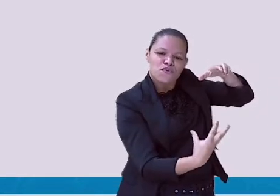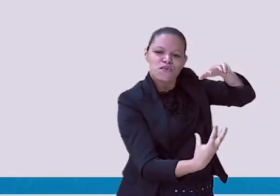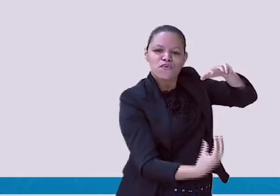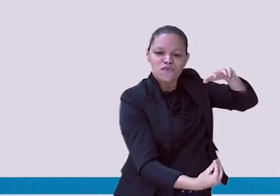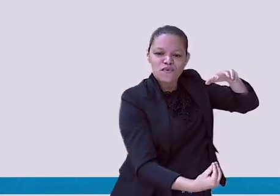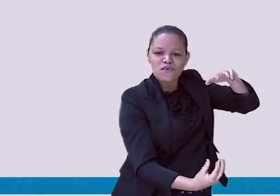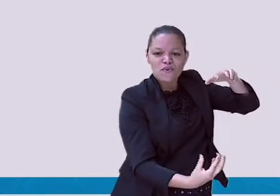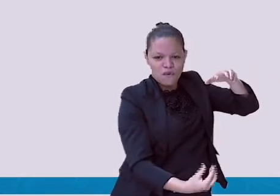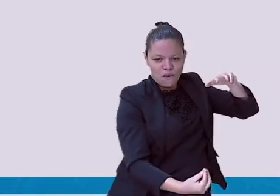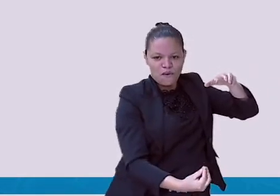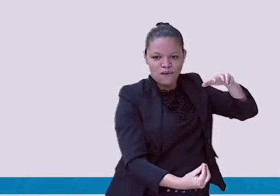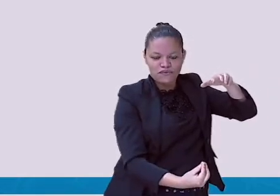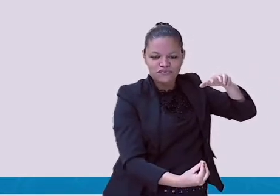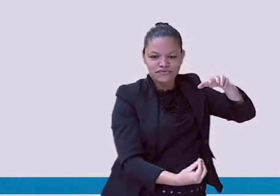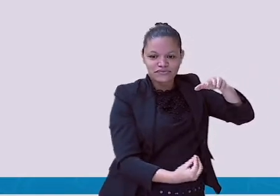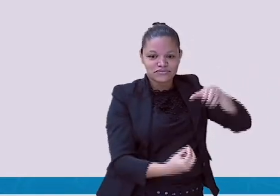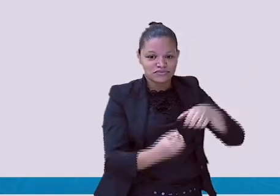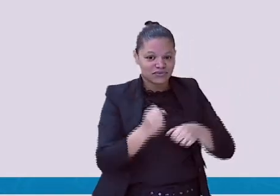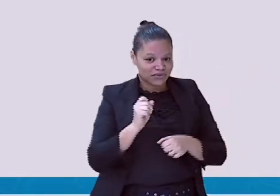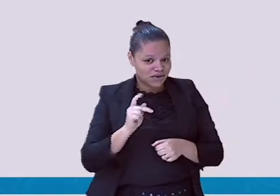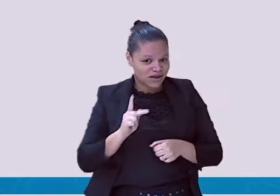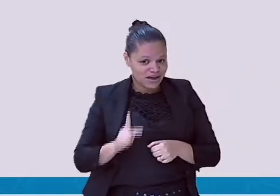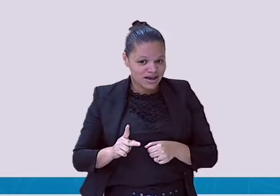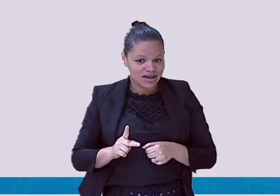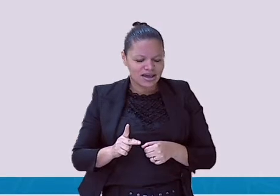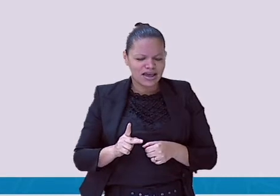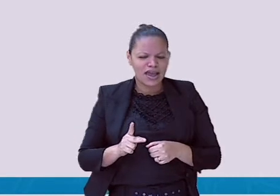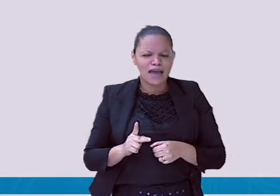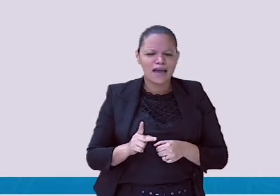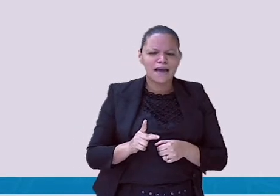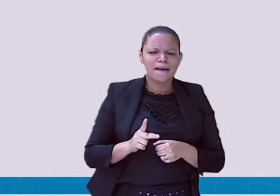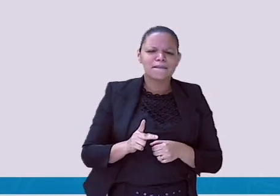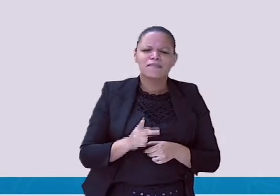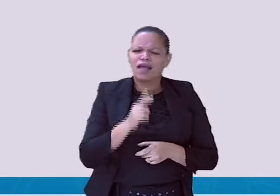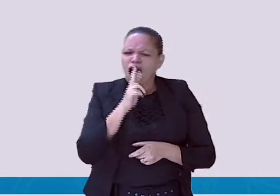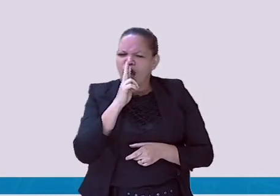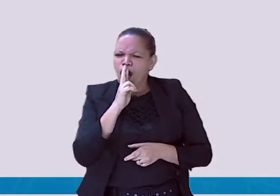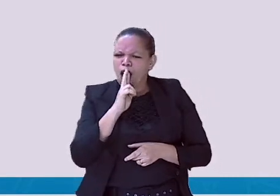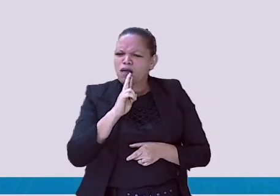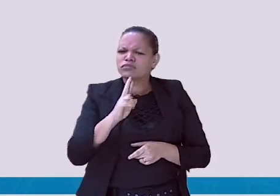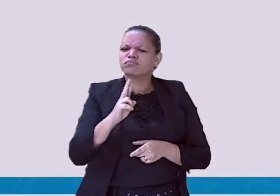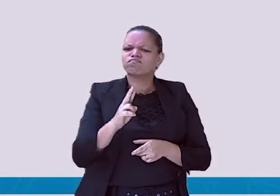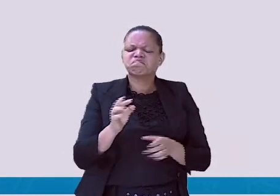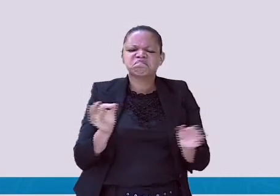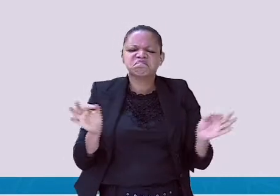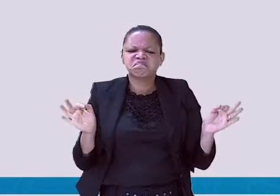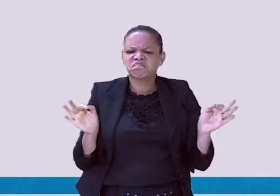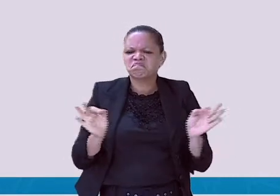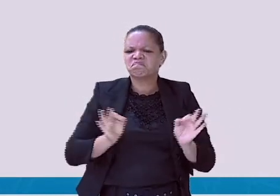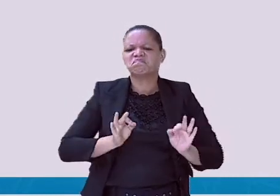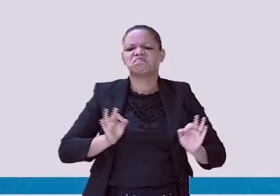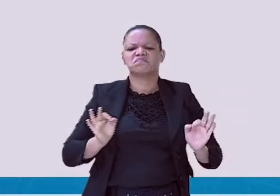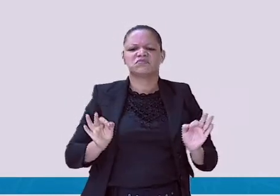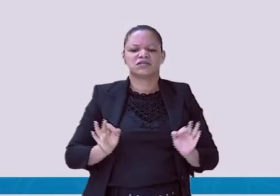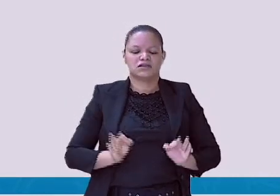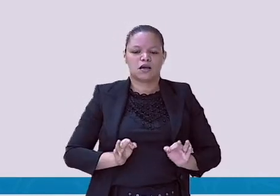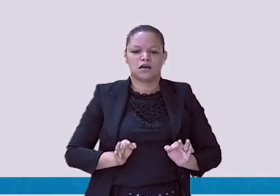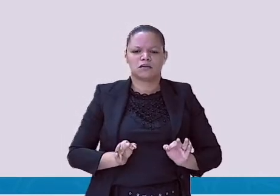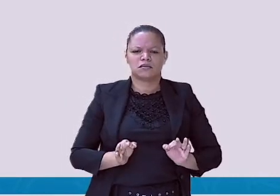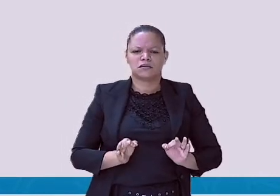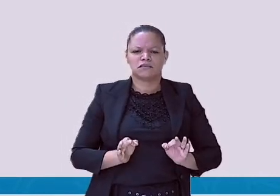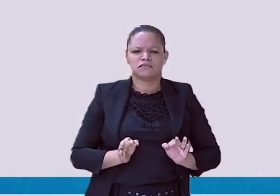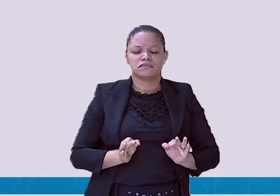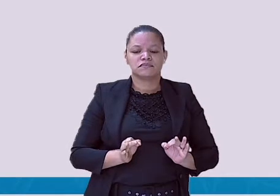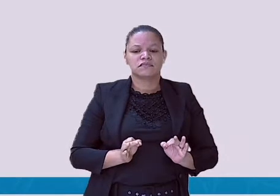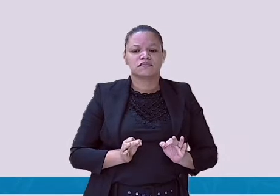lá na praia para colocar os seus ovos, você pode também ter usado outras palavras, mas